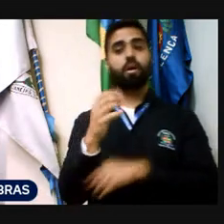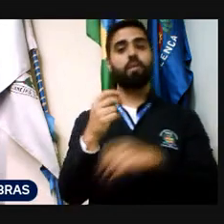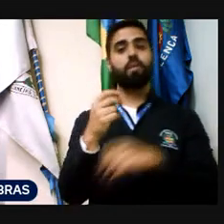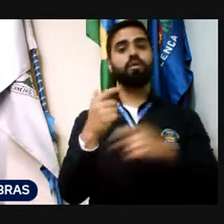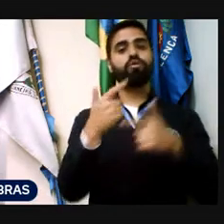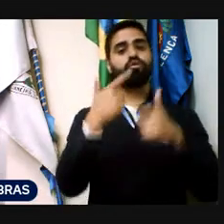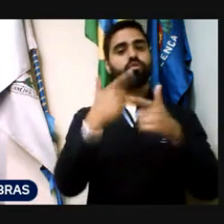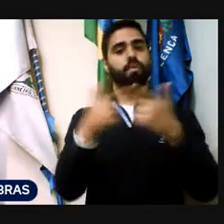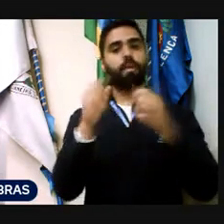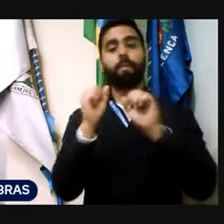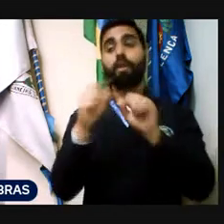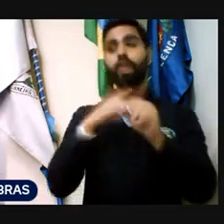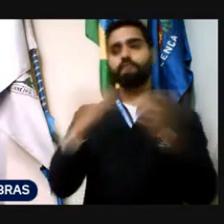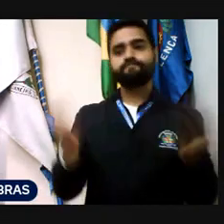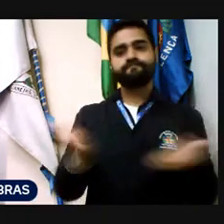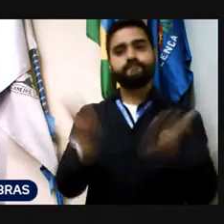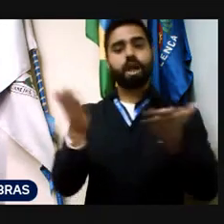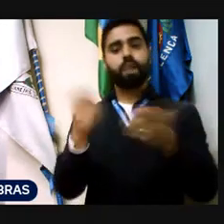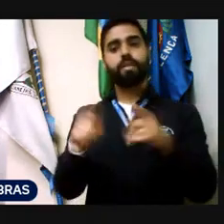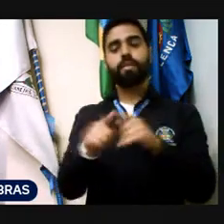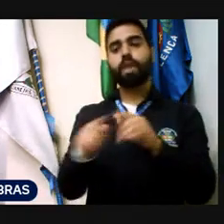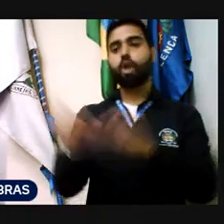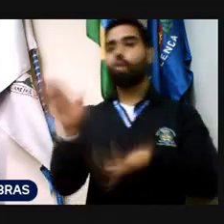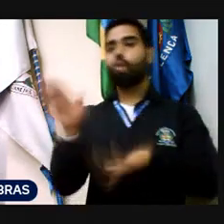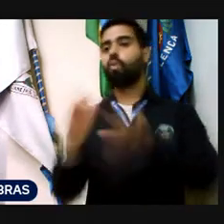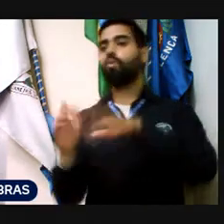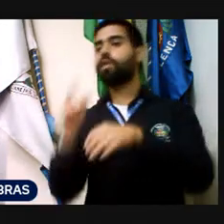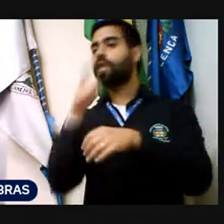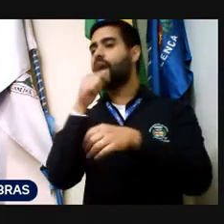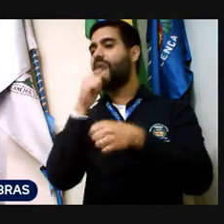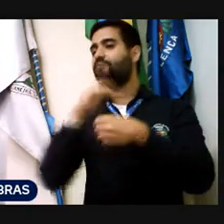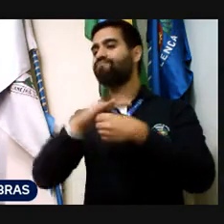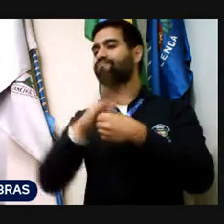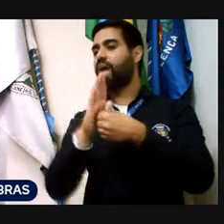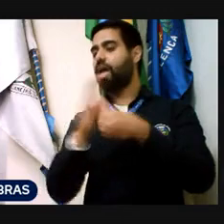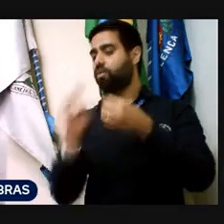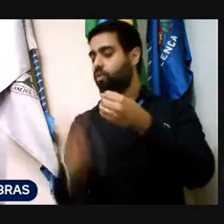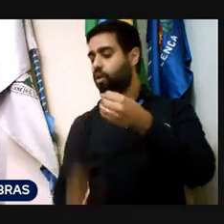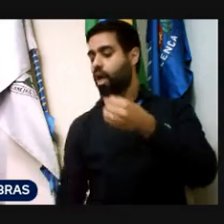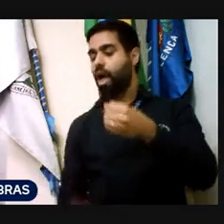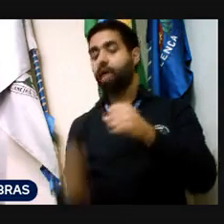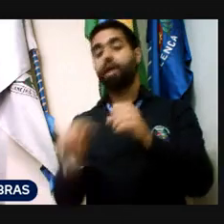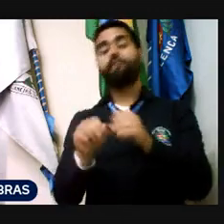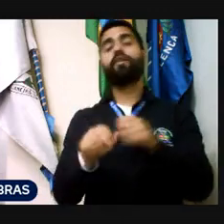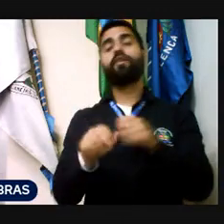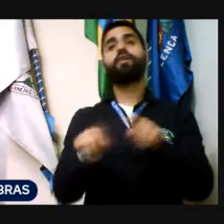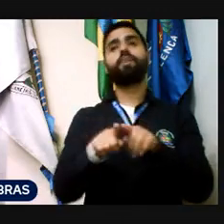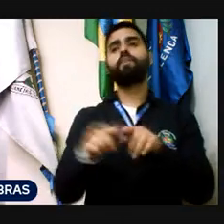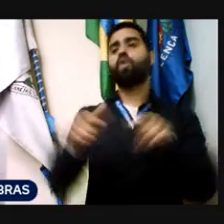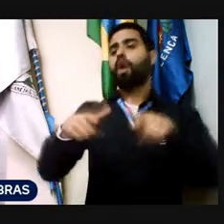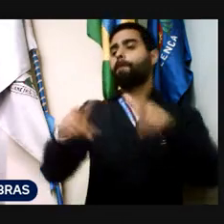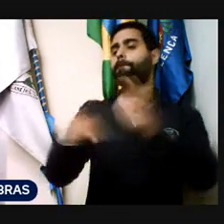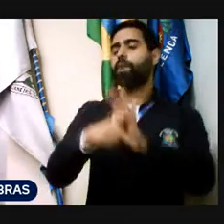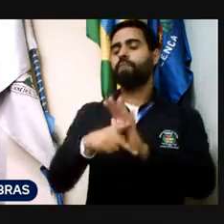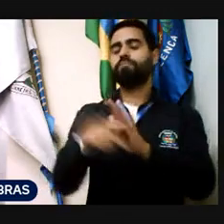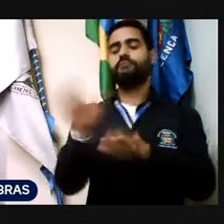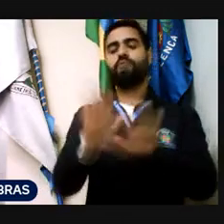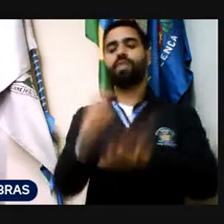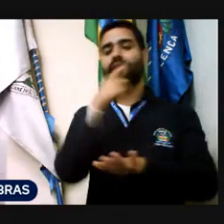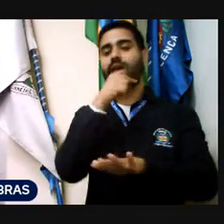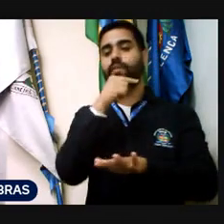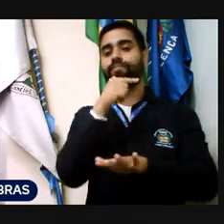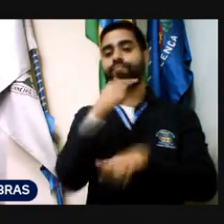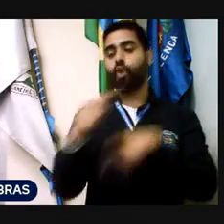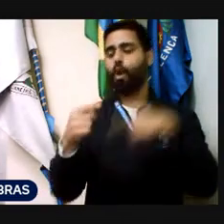soluções é o investimento em saneamento no tratamento de esgoto sanitário, que é realizado por meio de uma estação de tratamento de esgoto. O objetivo